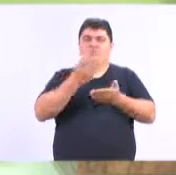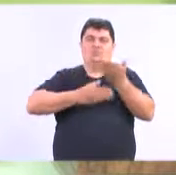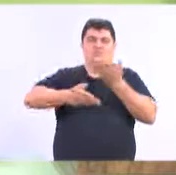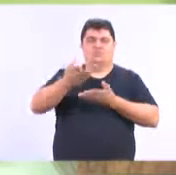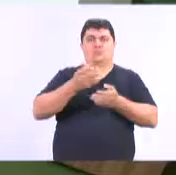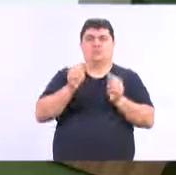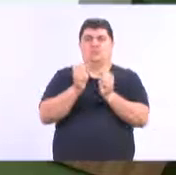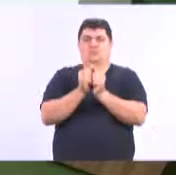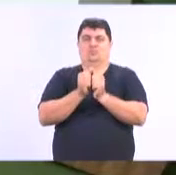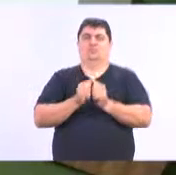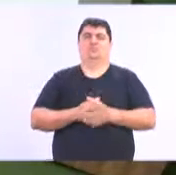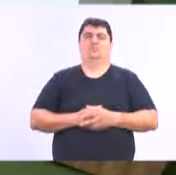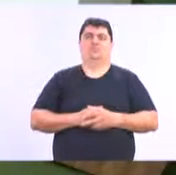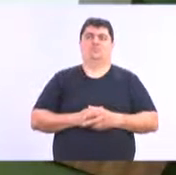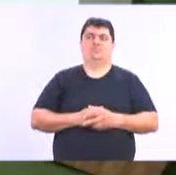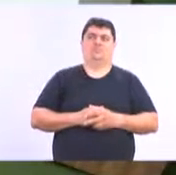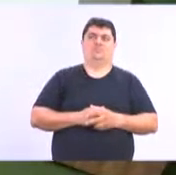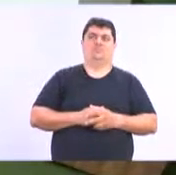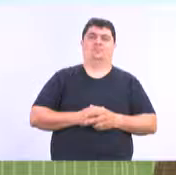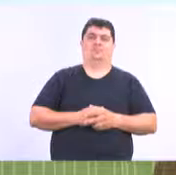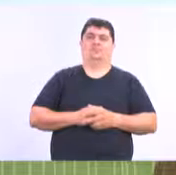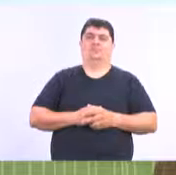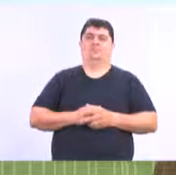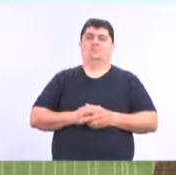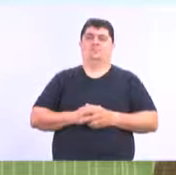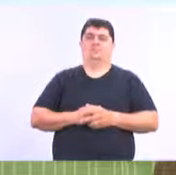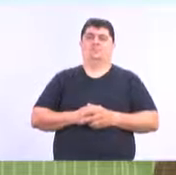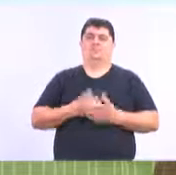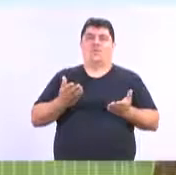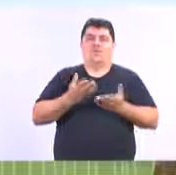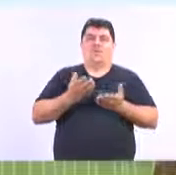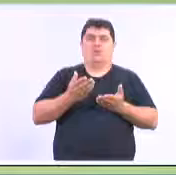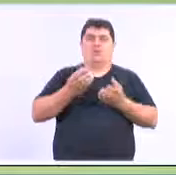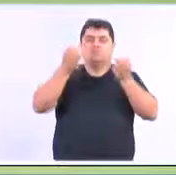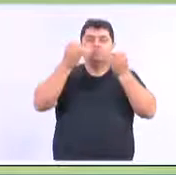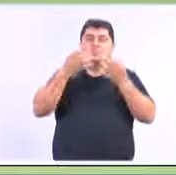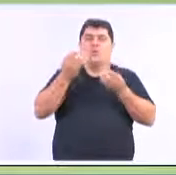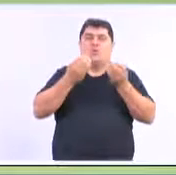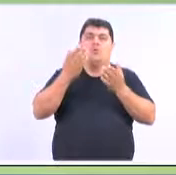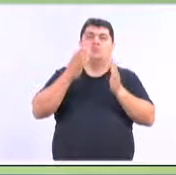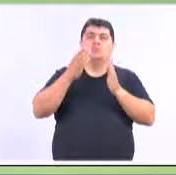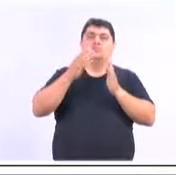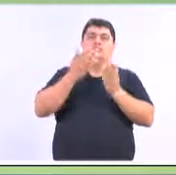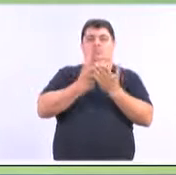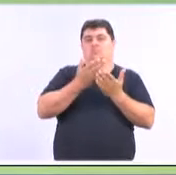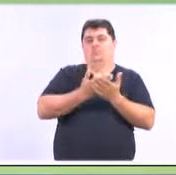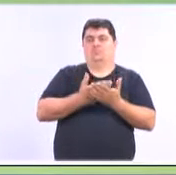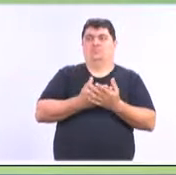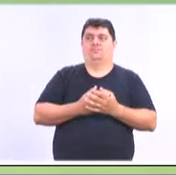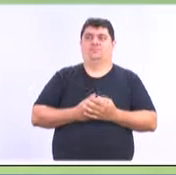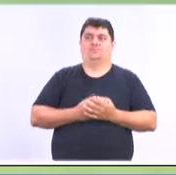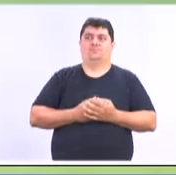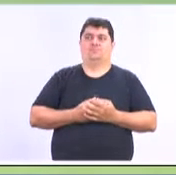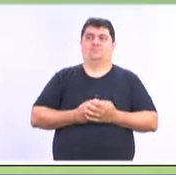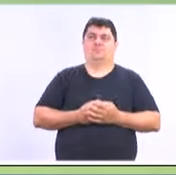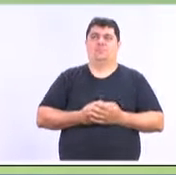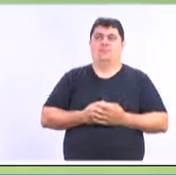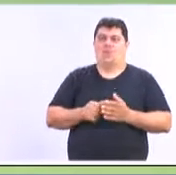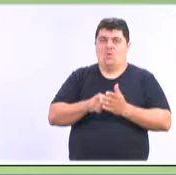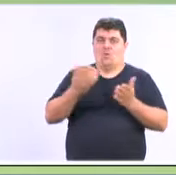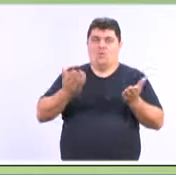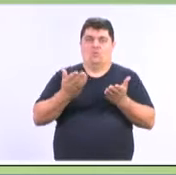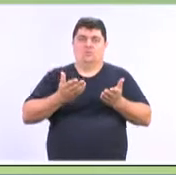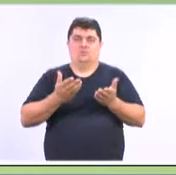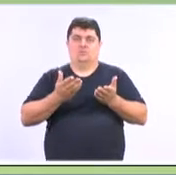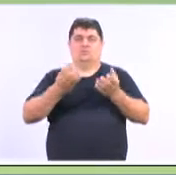conosco. Bem, vamos desenhar a nossa aula, né? Então, assim, nós na primeira teleaula